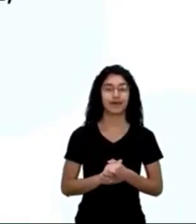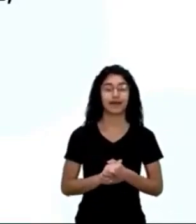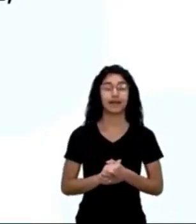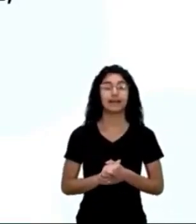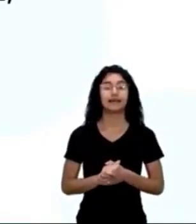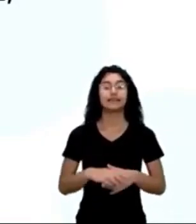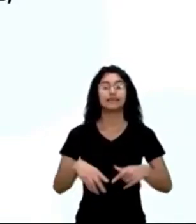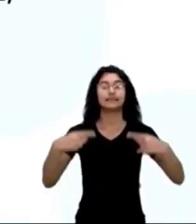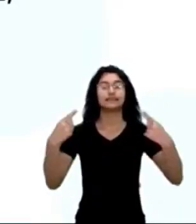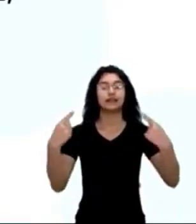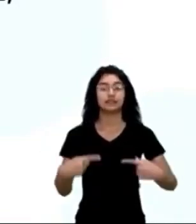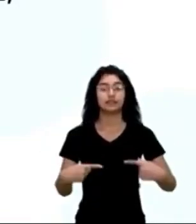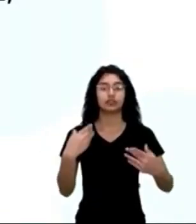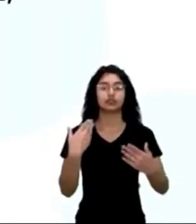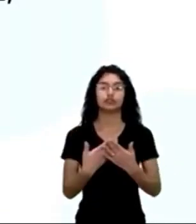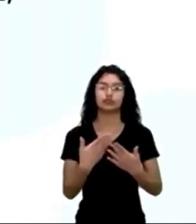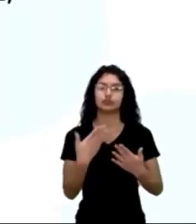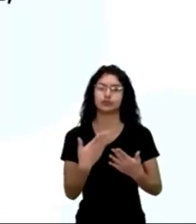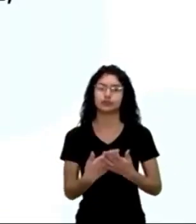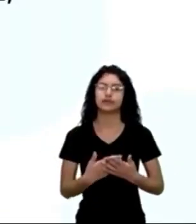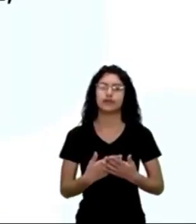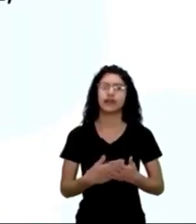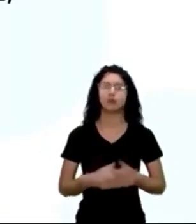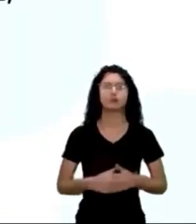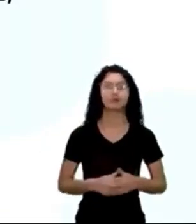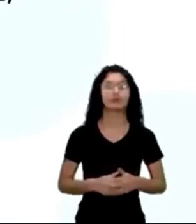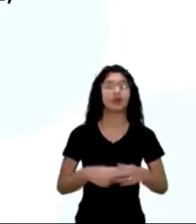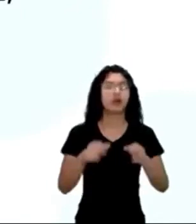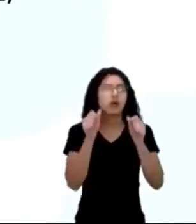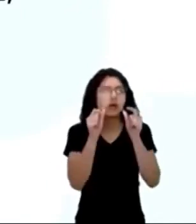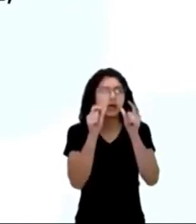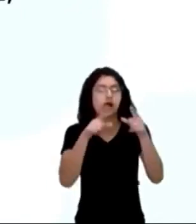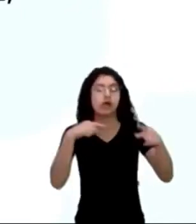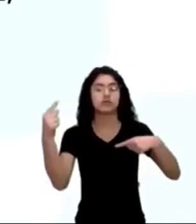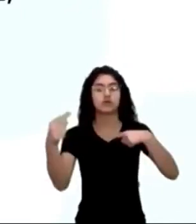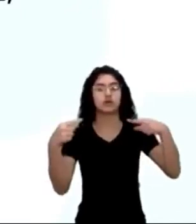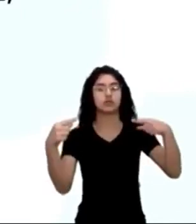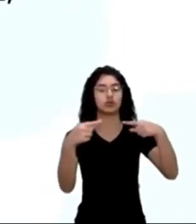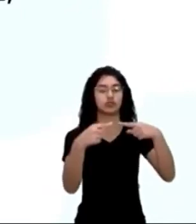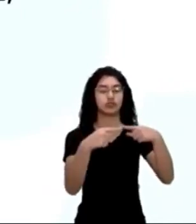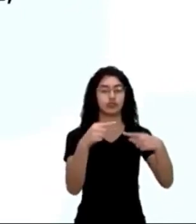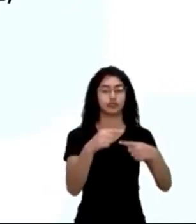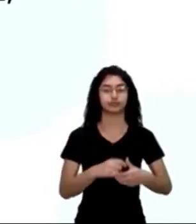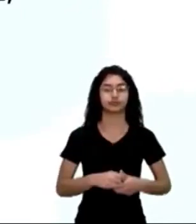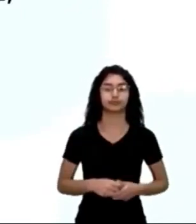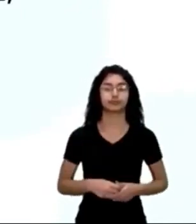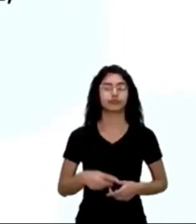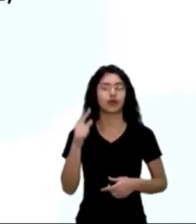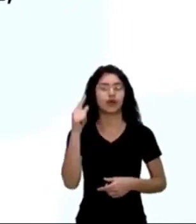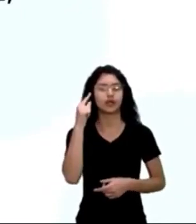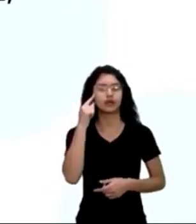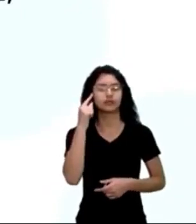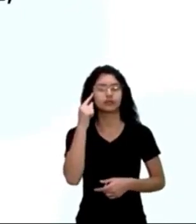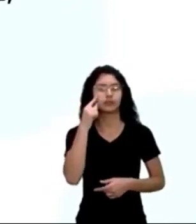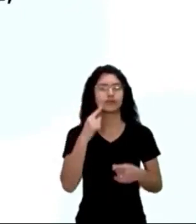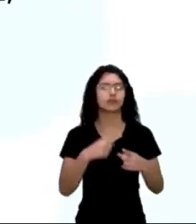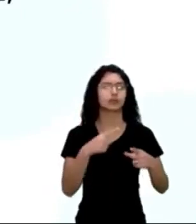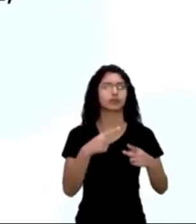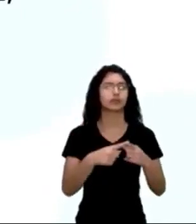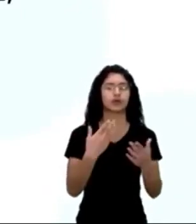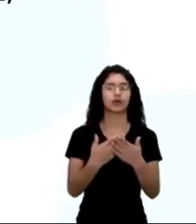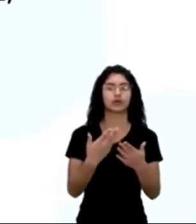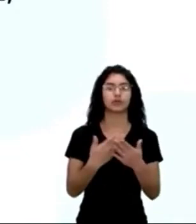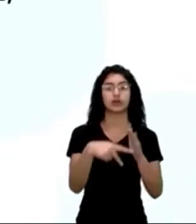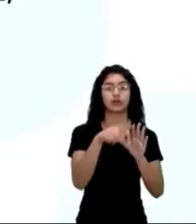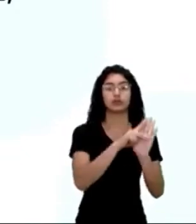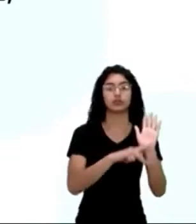estudar e seja persistente. Tenha claro o seu objetivo, seja firme e pense nos motivos, né? Seu